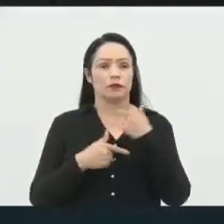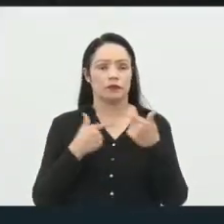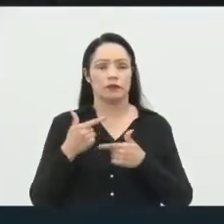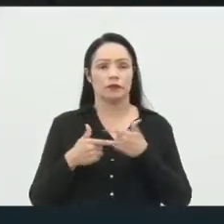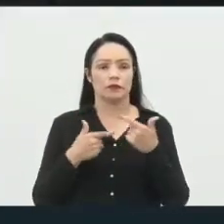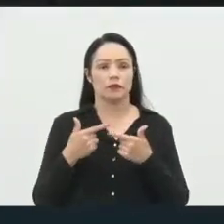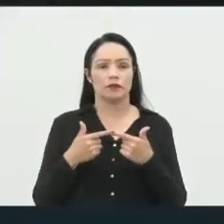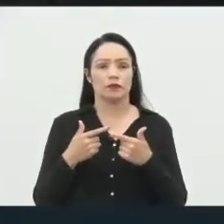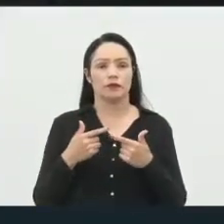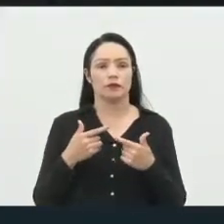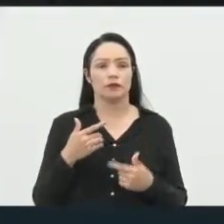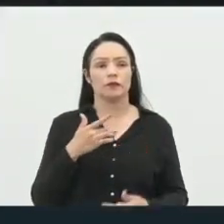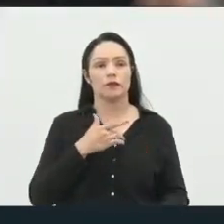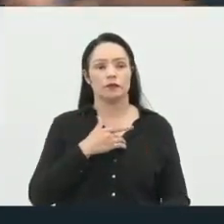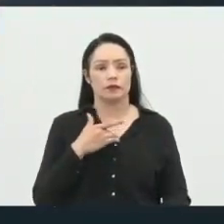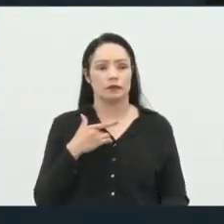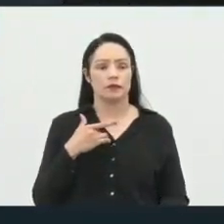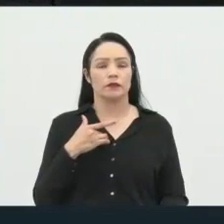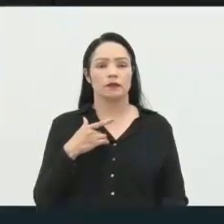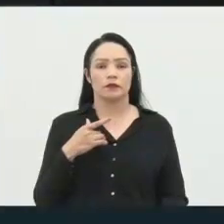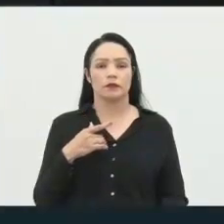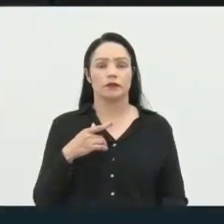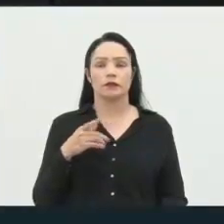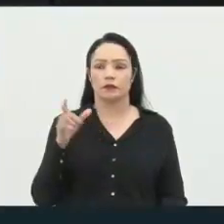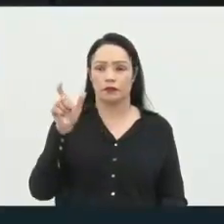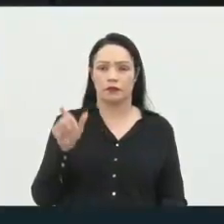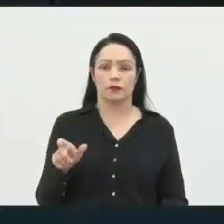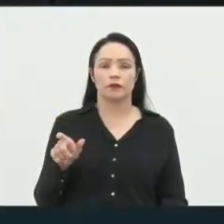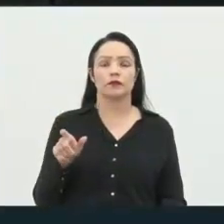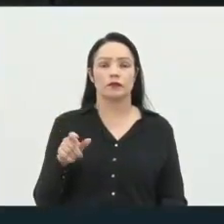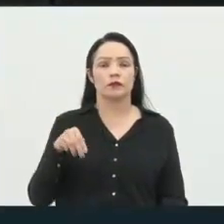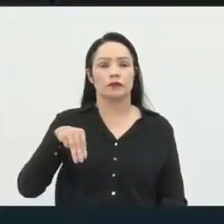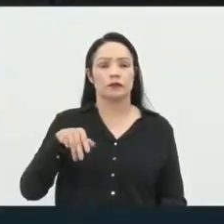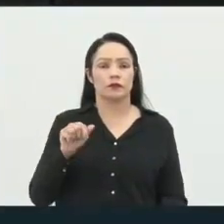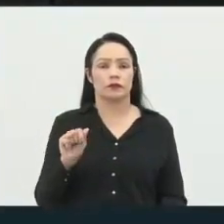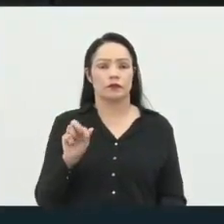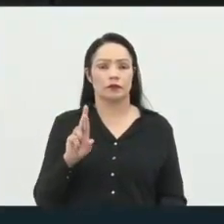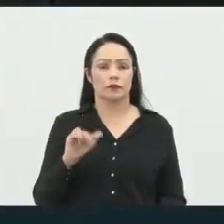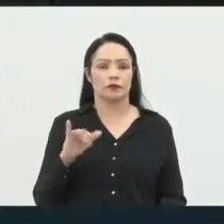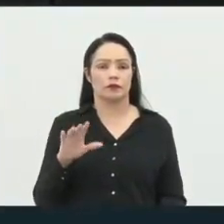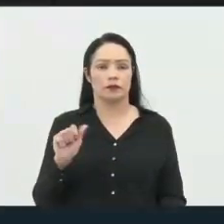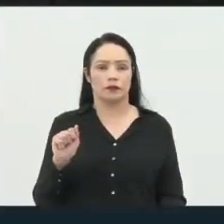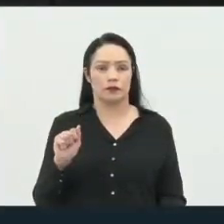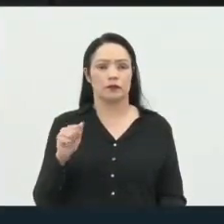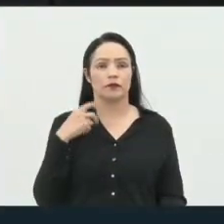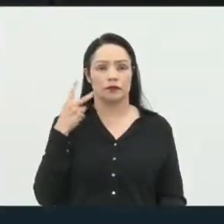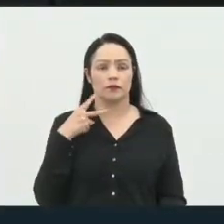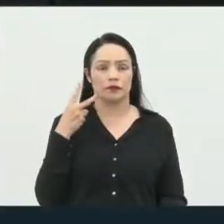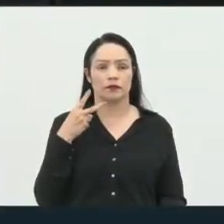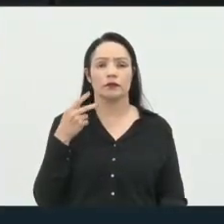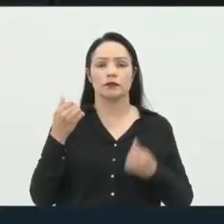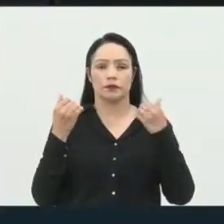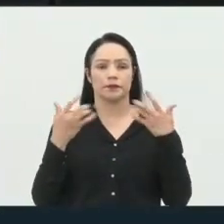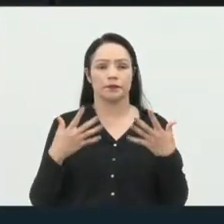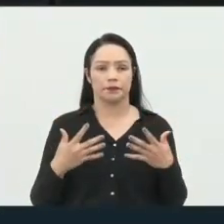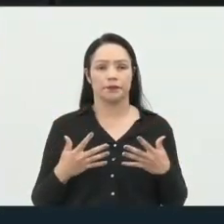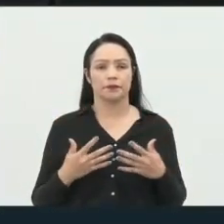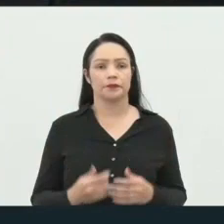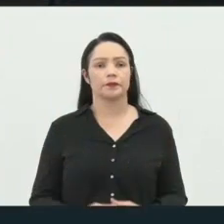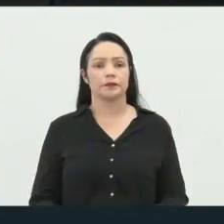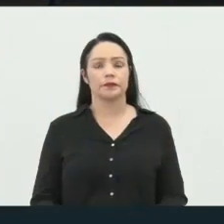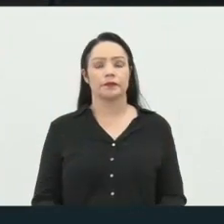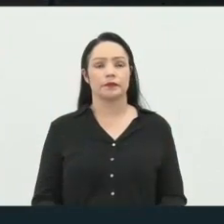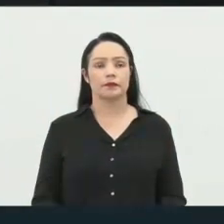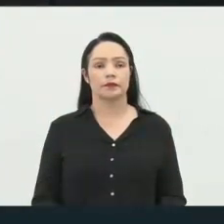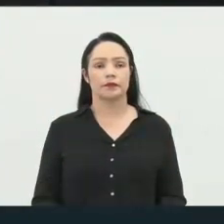Saúde Aonde a nobre vereadora da Dra Márcia tasquete já subiu aqui fez uso da da palavra dentro